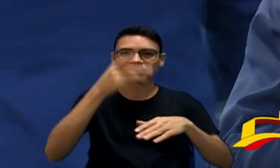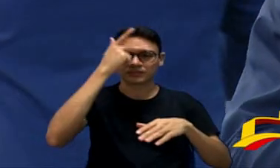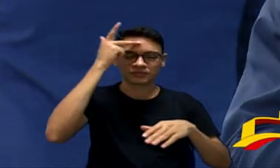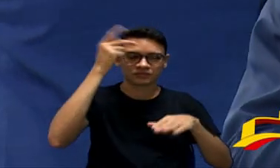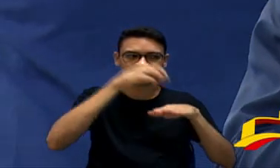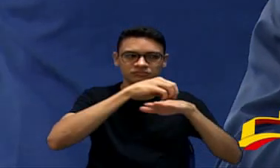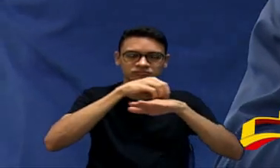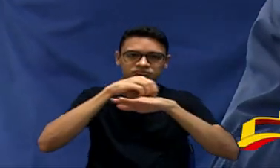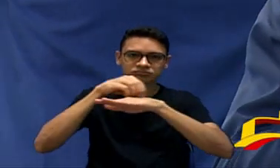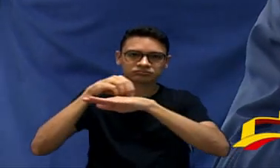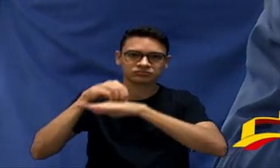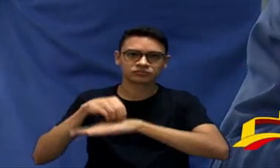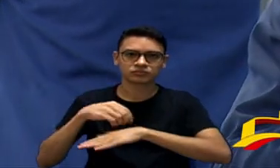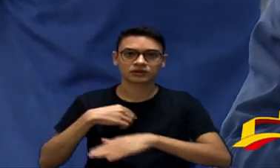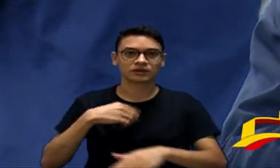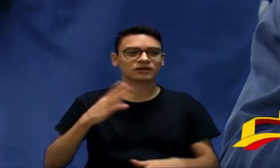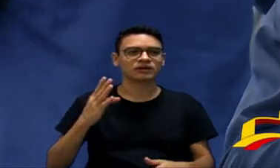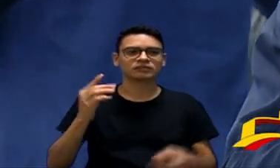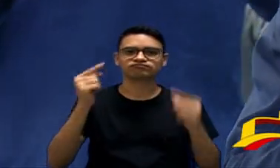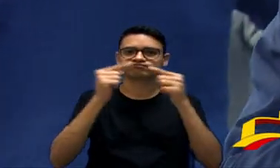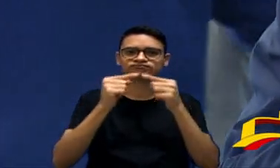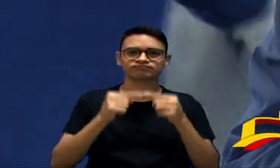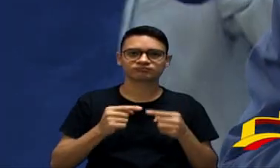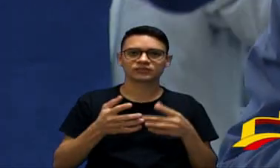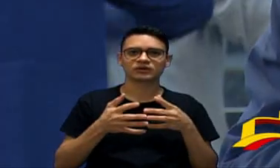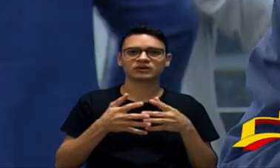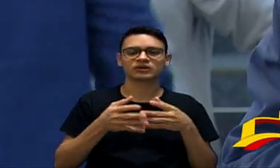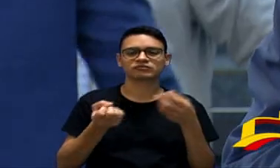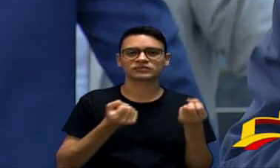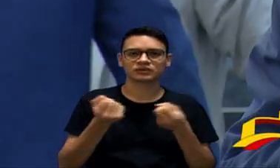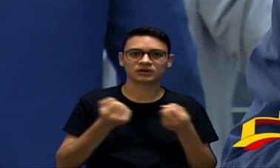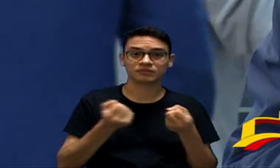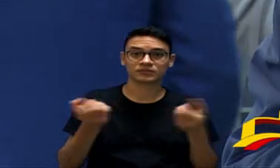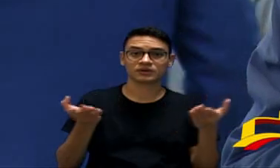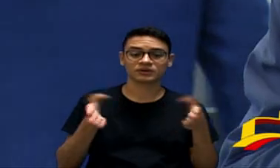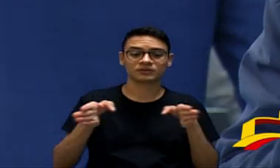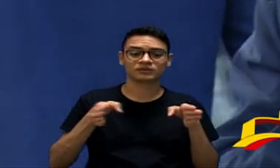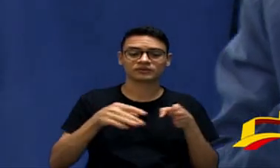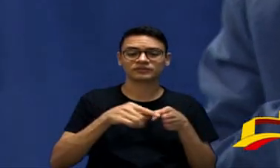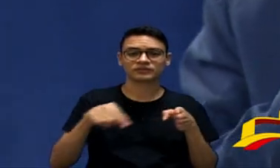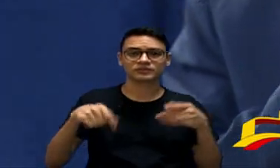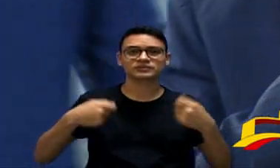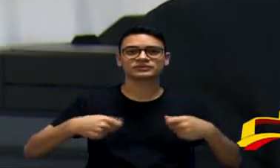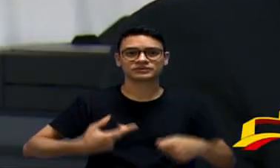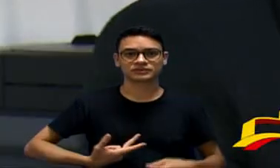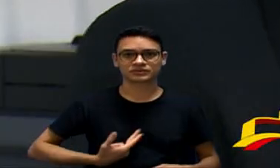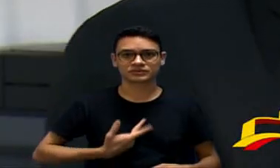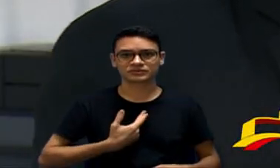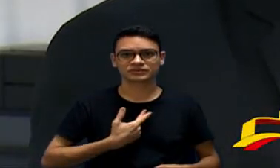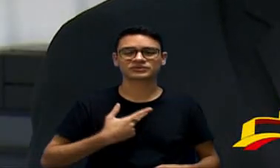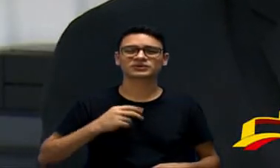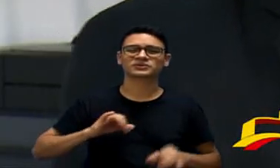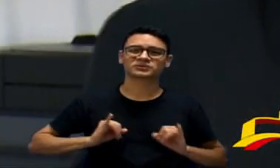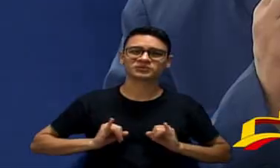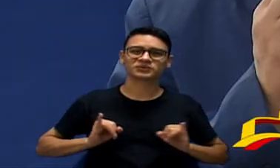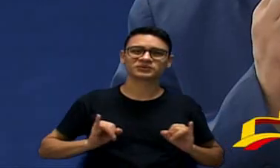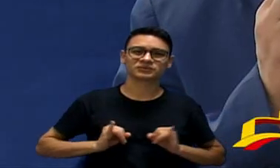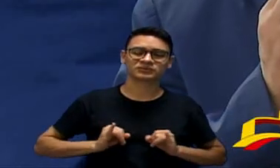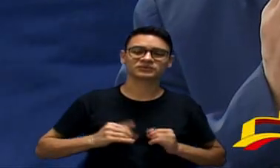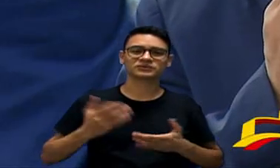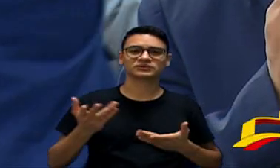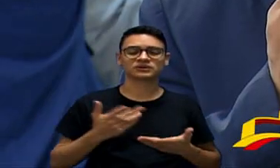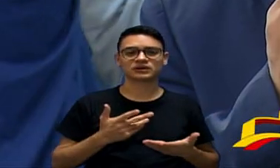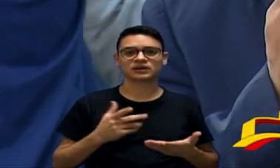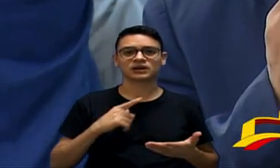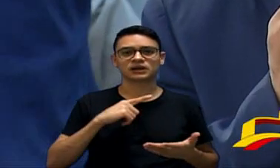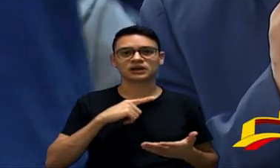pessoa poder ir com um exclusivo num carro nesse momento que agora ele está com cirurgia, está sofrendo, está pedindo